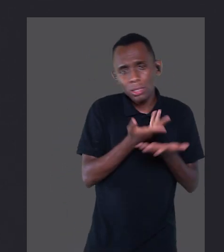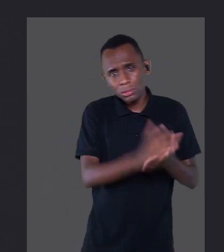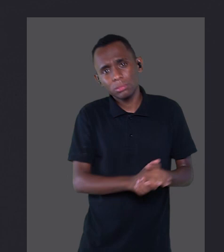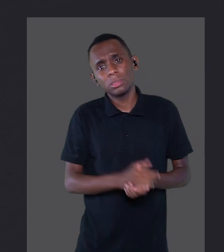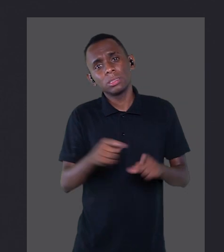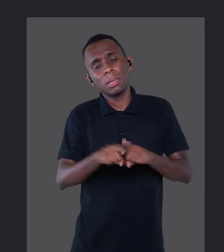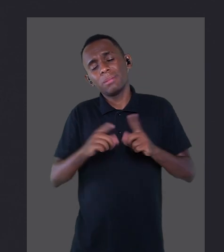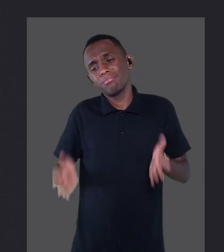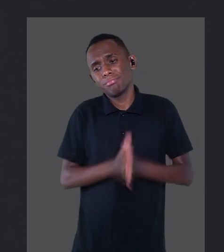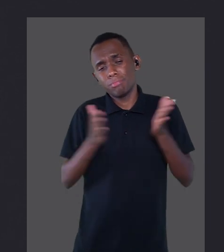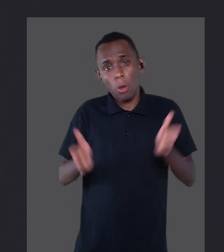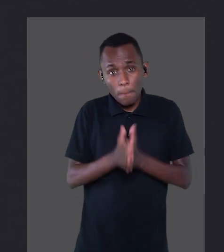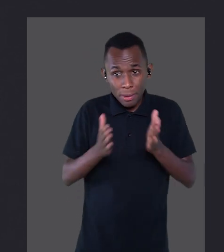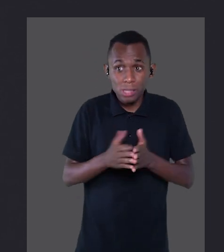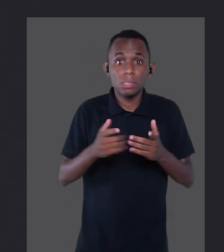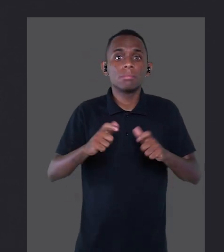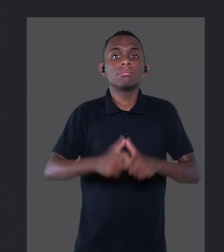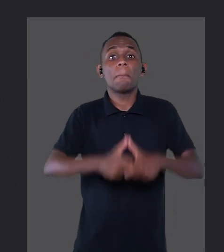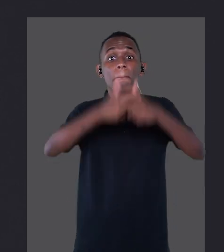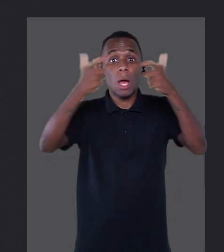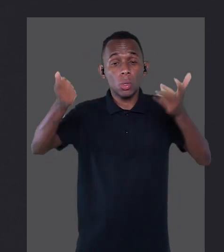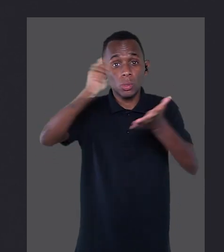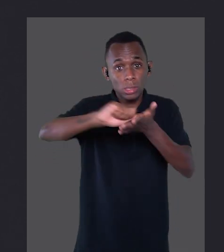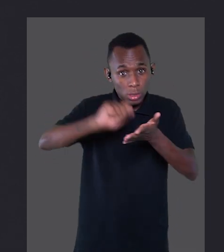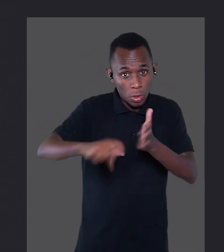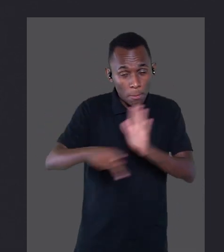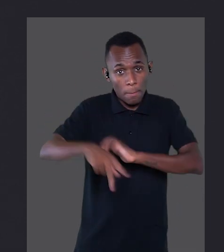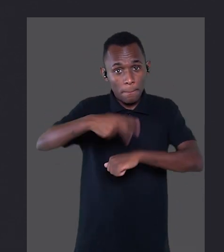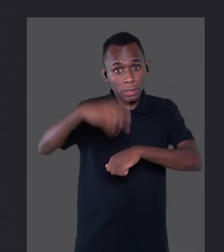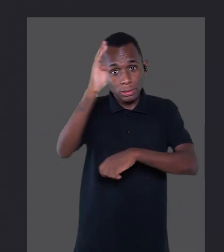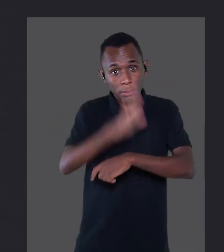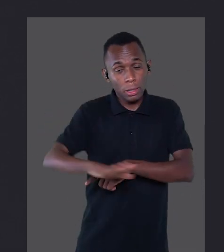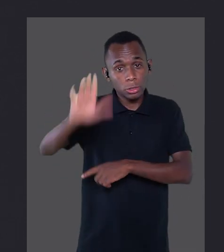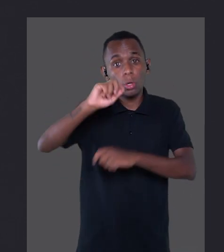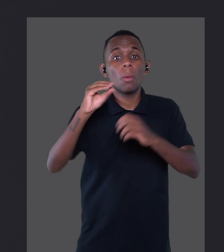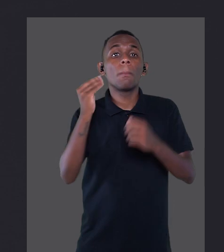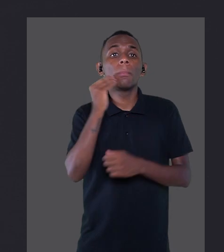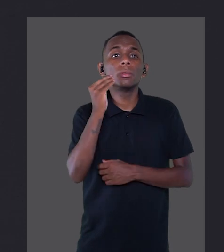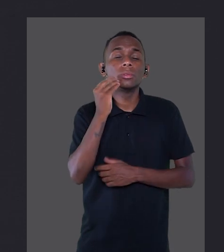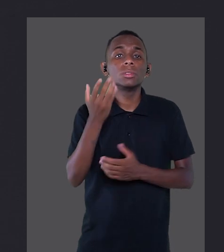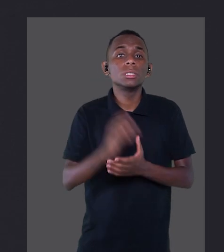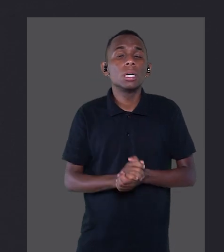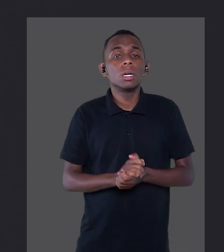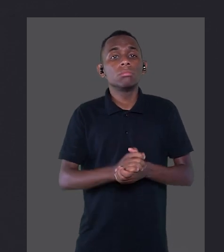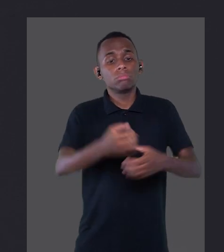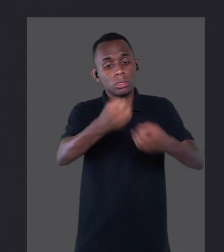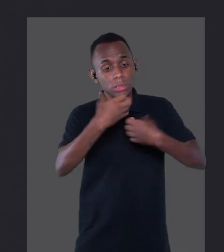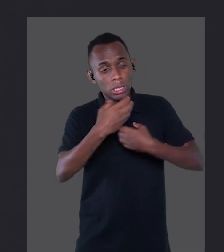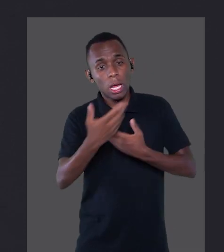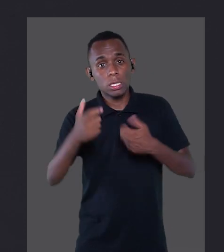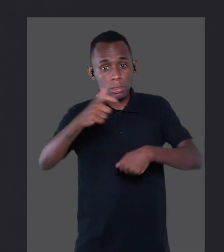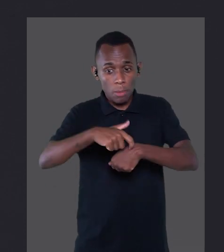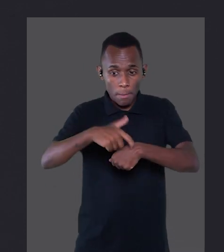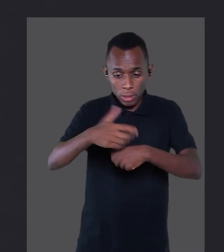tudo. O que o maior escritor da história do Brasil poderia nos ensinar sobre esse mundo de